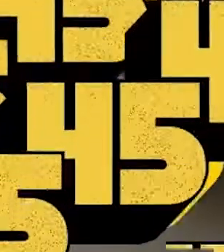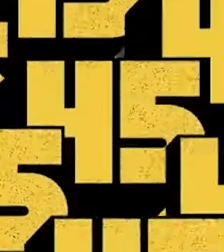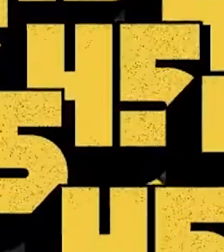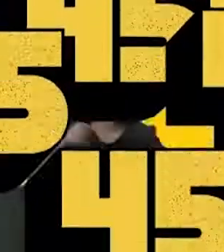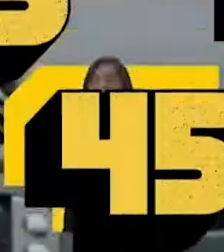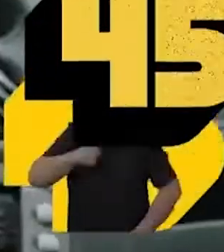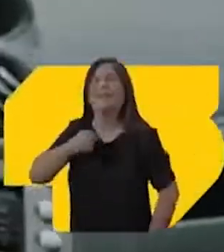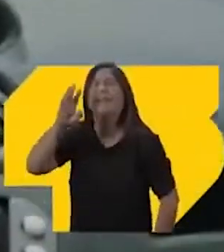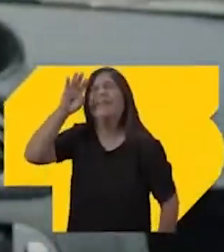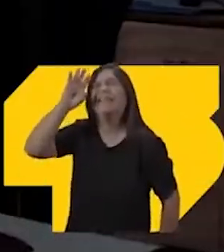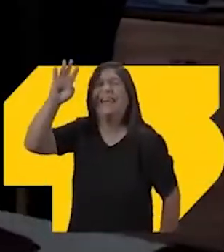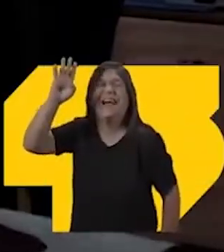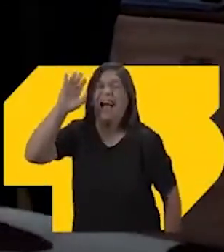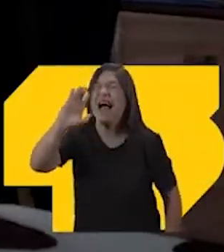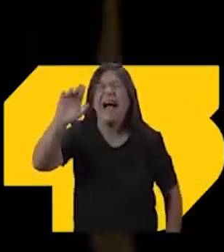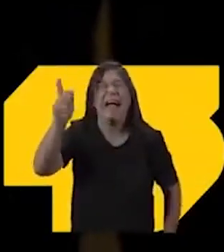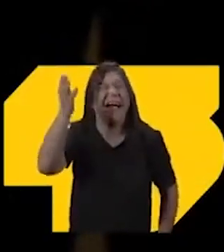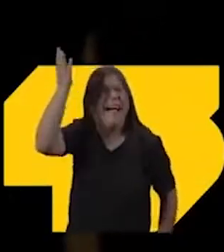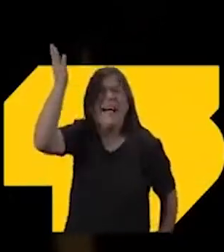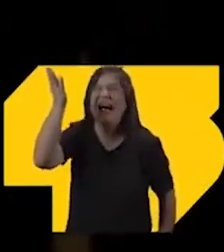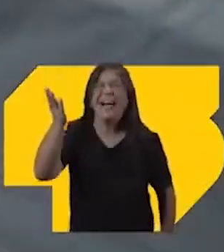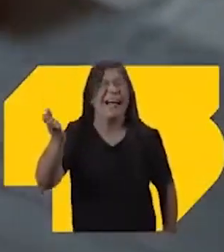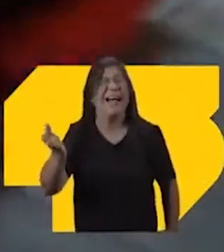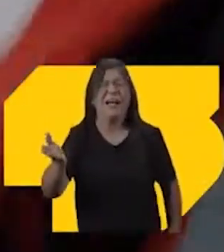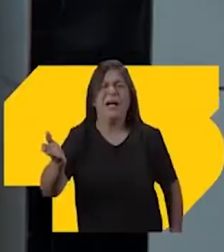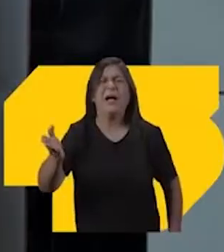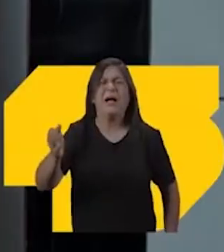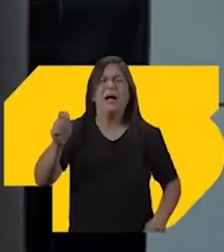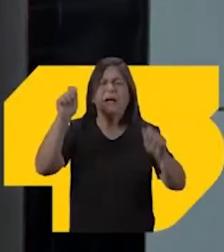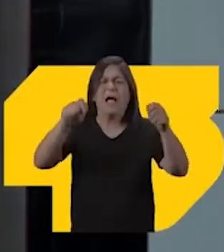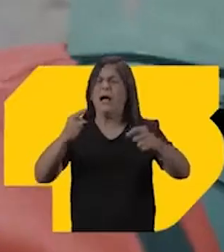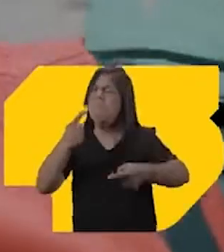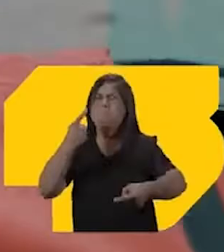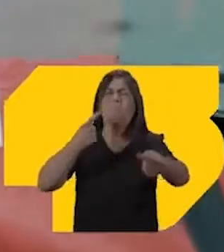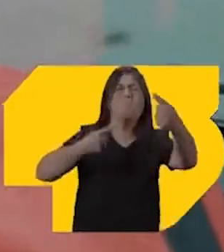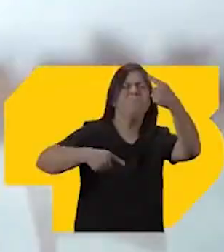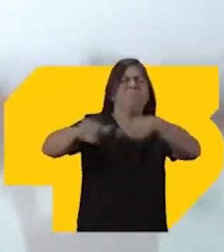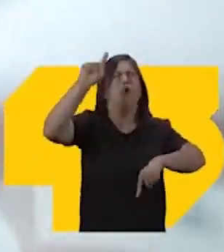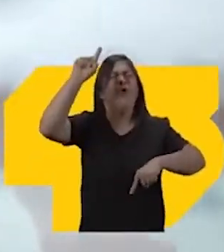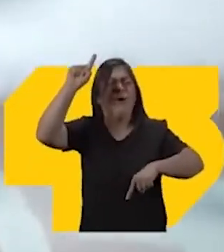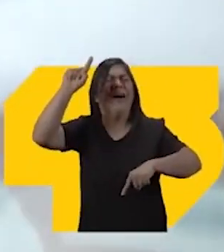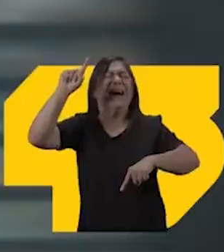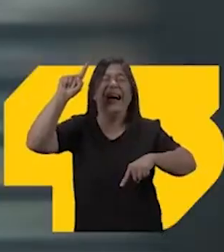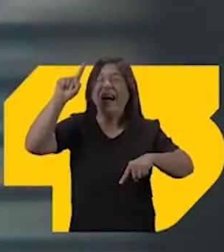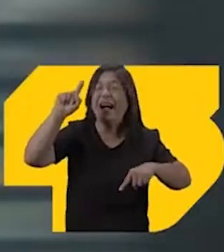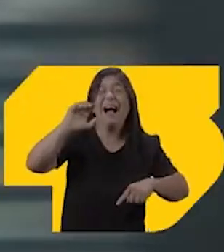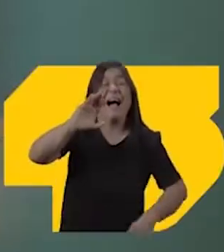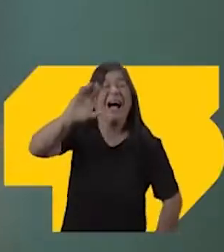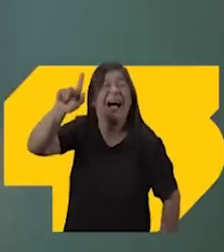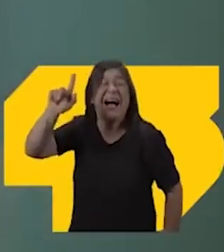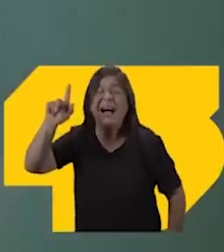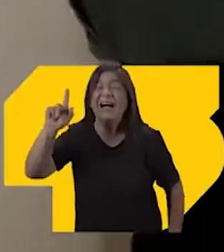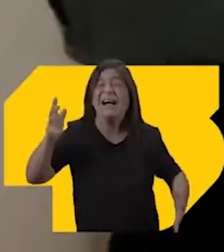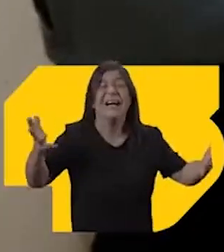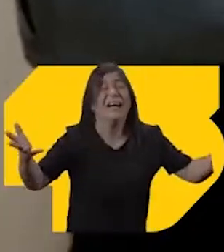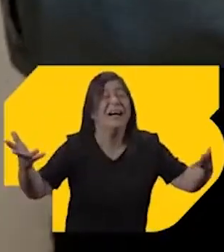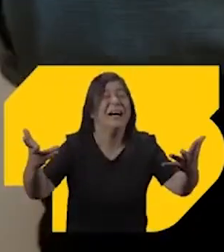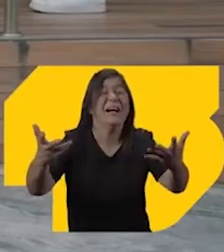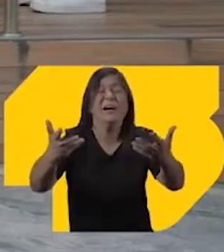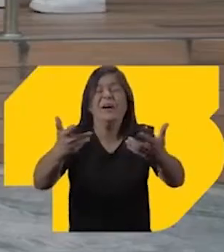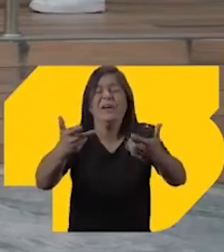cresce junto. Eu quero a Campina inteligente, moderna, na ponta da renovação. Campina que eu amo grande. A